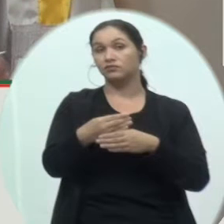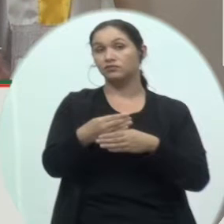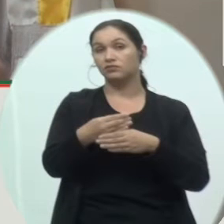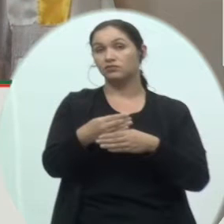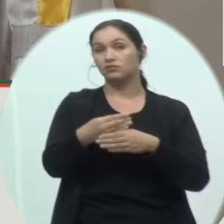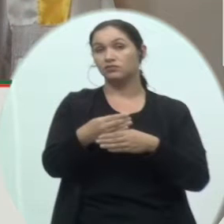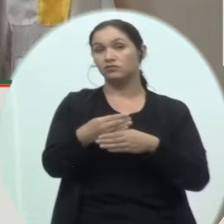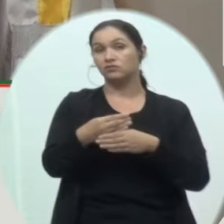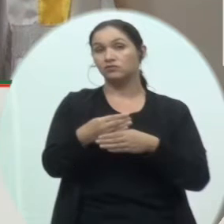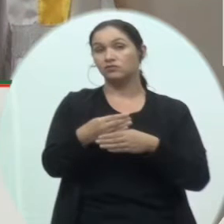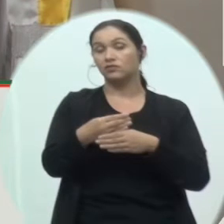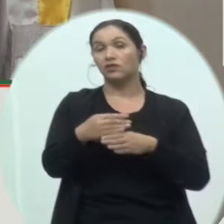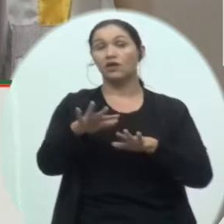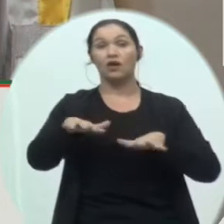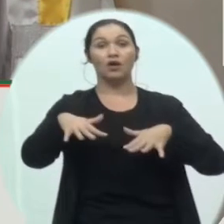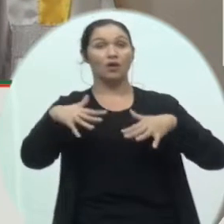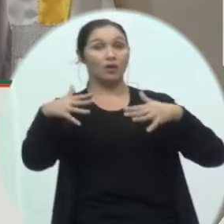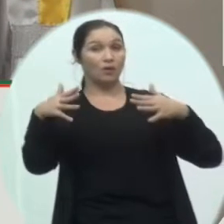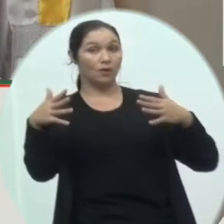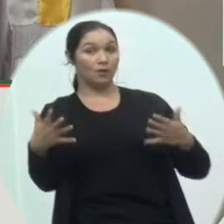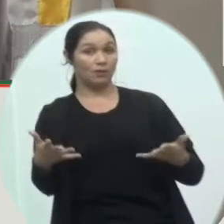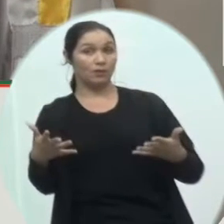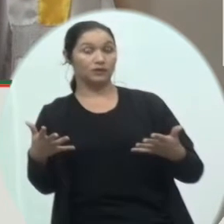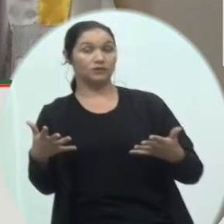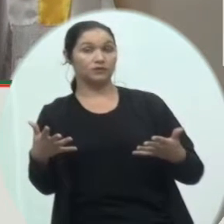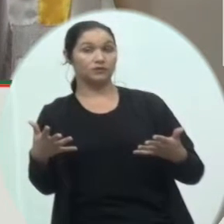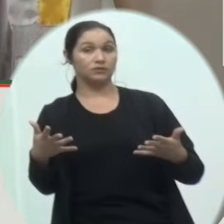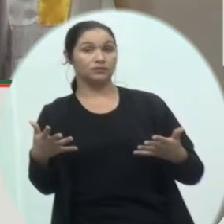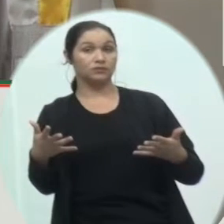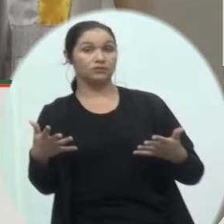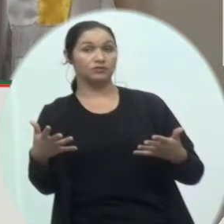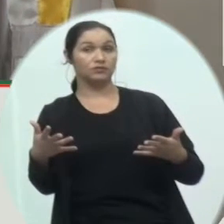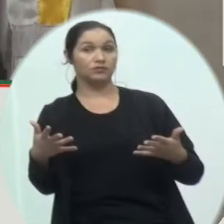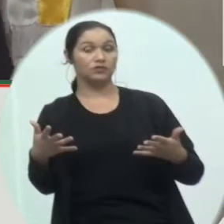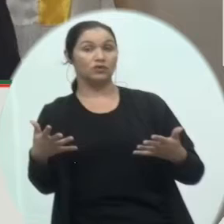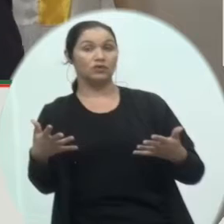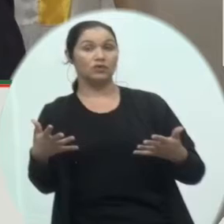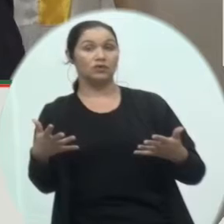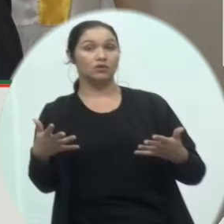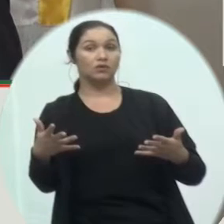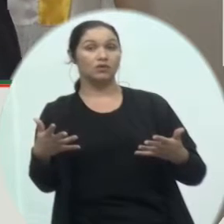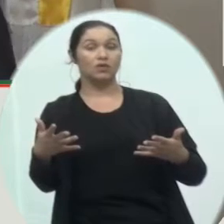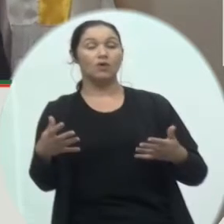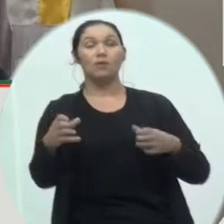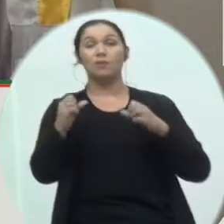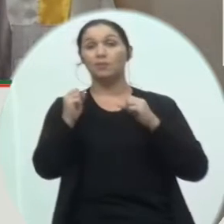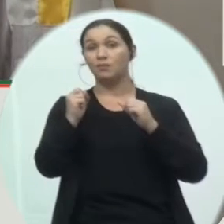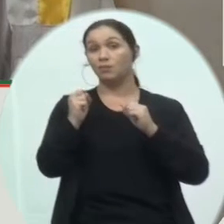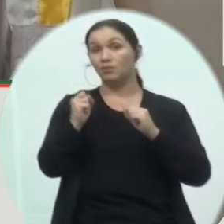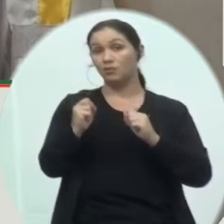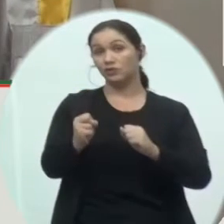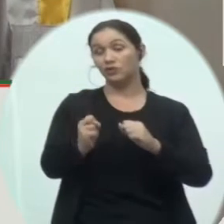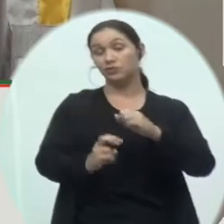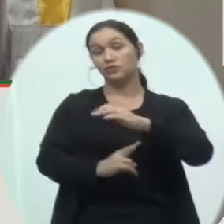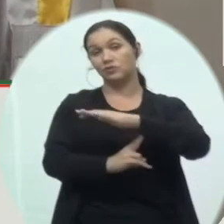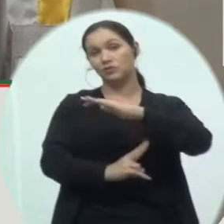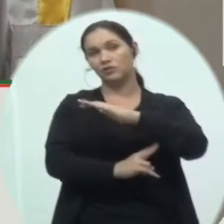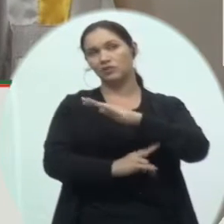dessa secretaria sejam atendidas. Então, o povo do Rio Maina, não vai ser feito nunca,